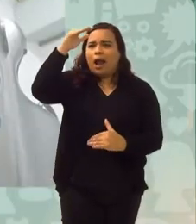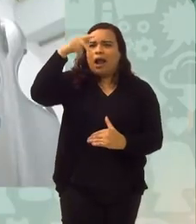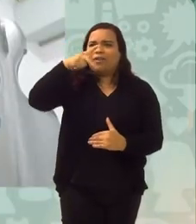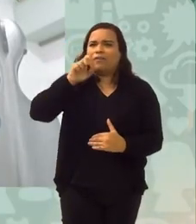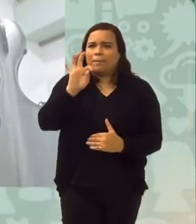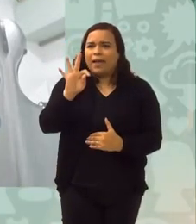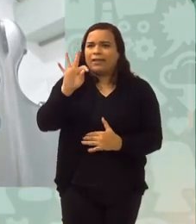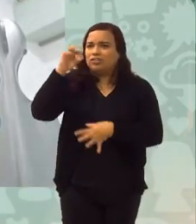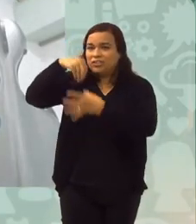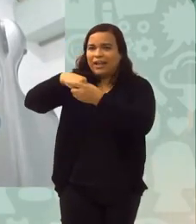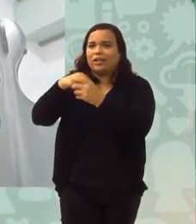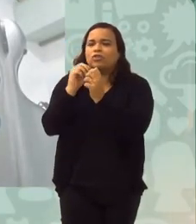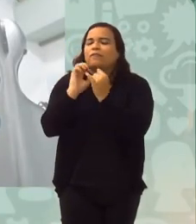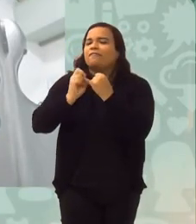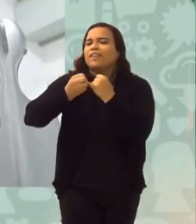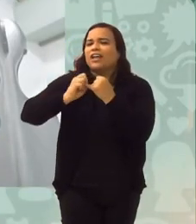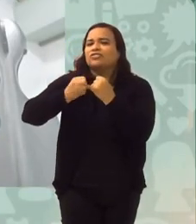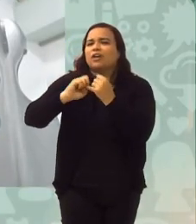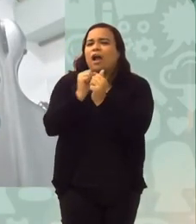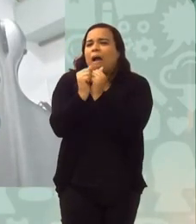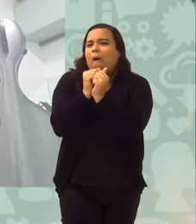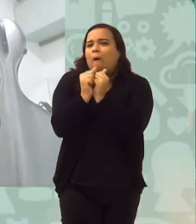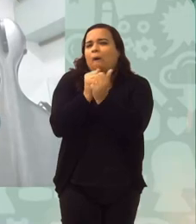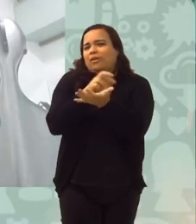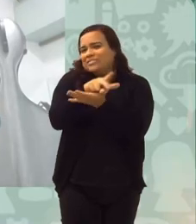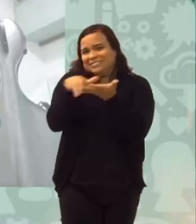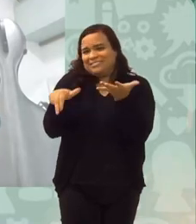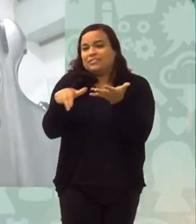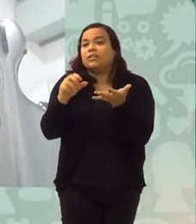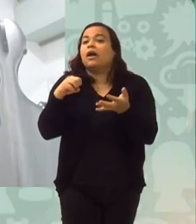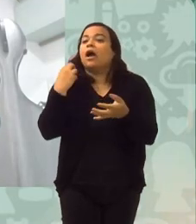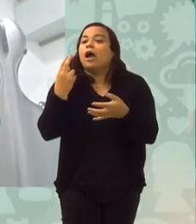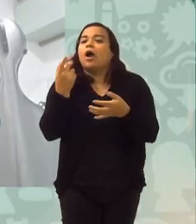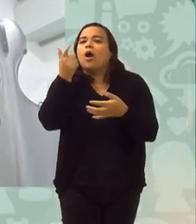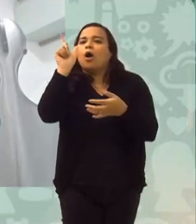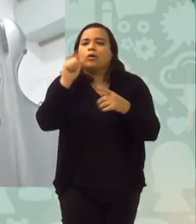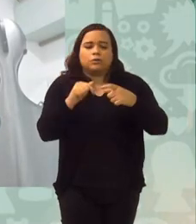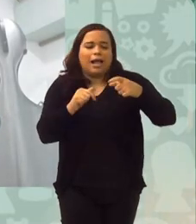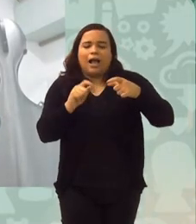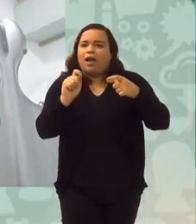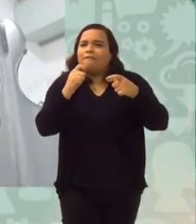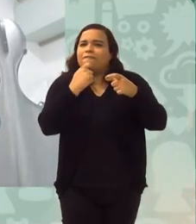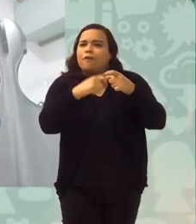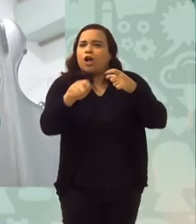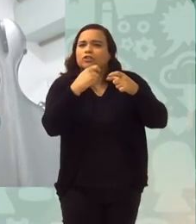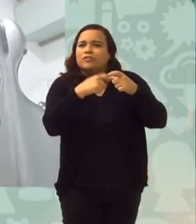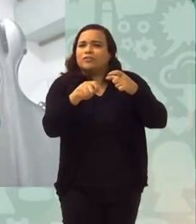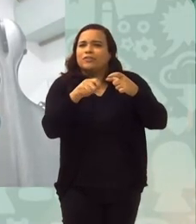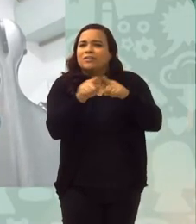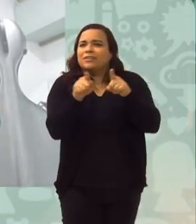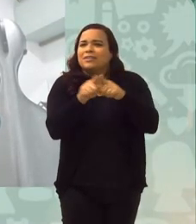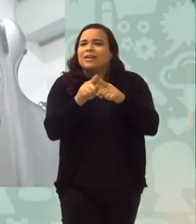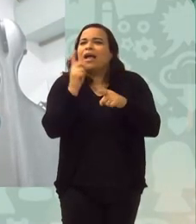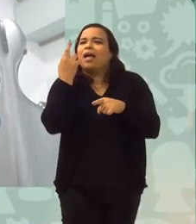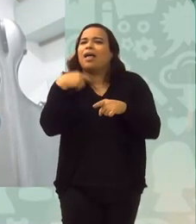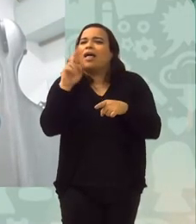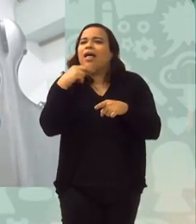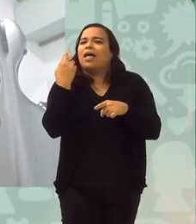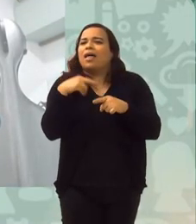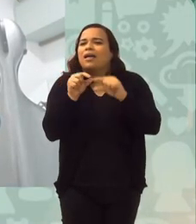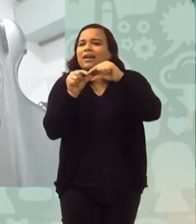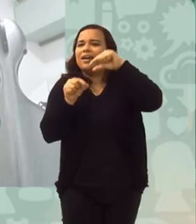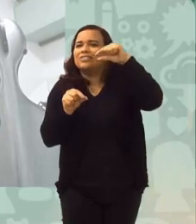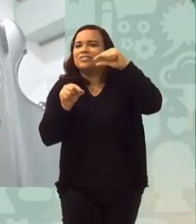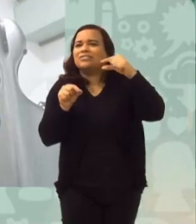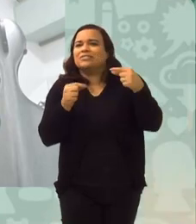crianças chocalho com garrafa pet, semente, né, feijão, arroz, milho de bico. Um outro instrumento que é feito com caixinha de